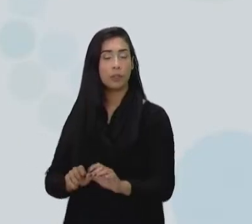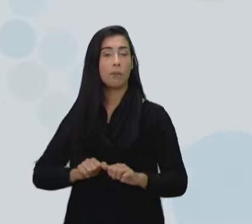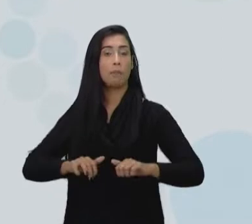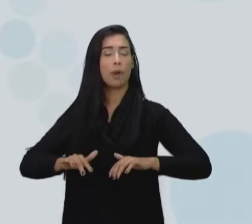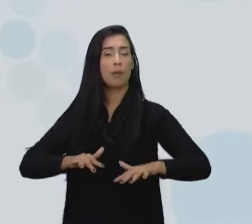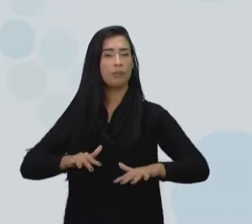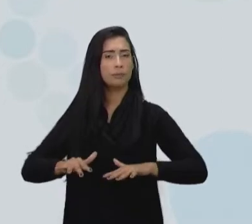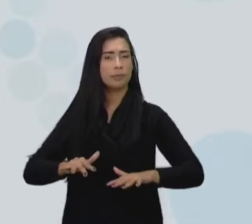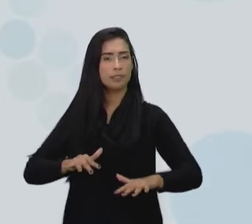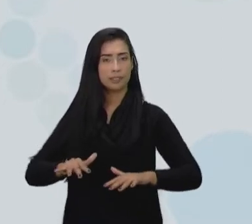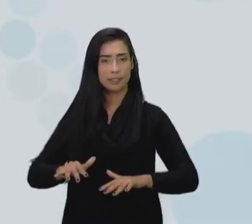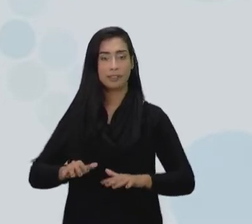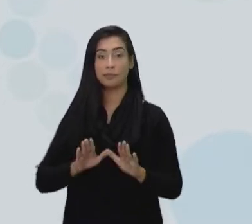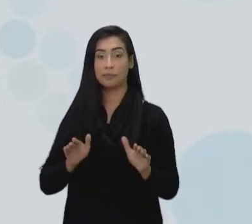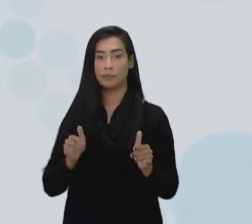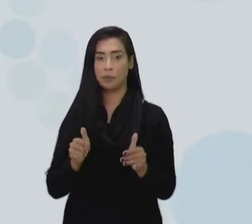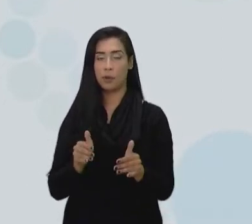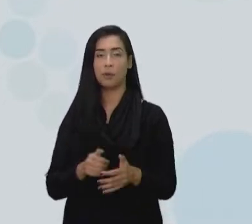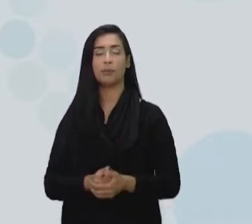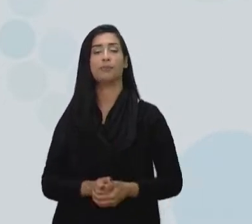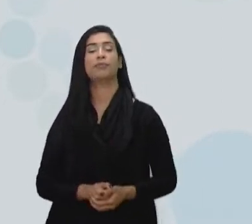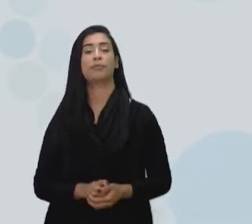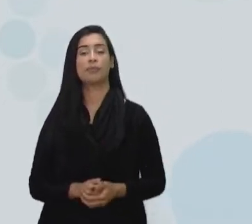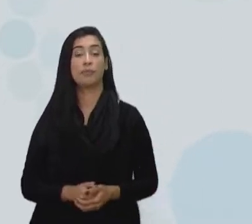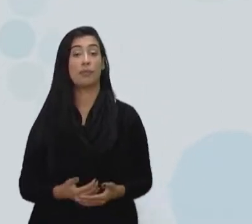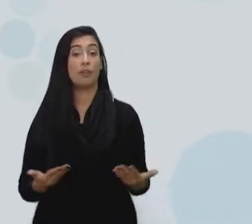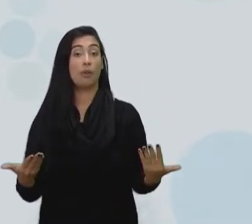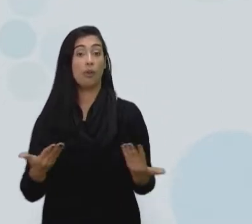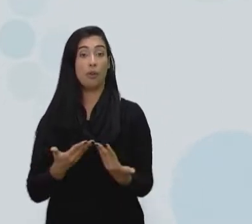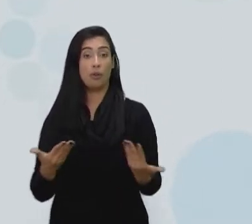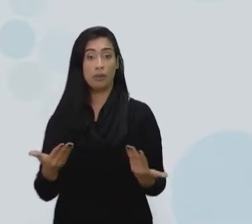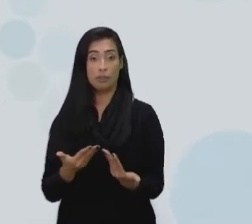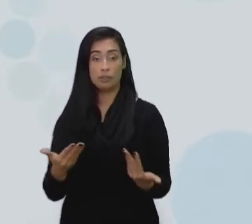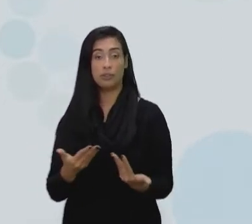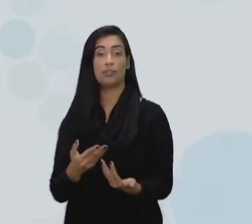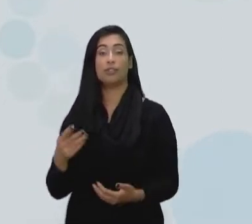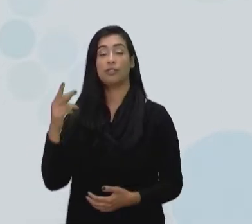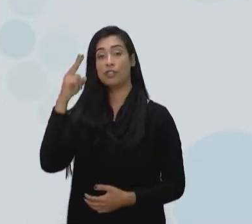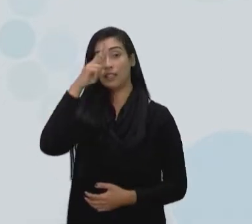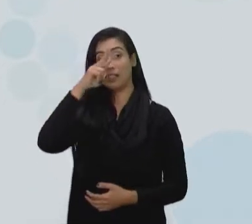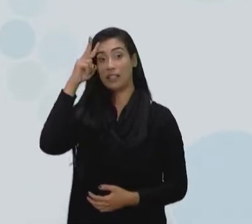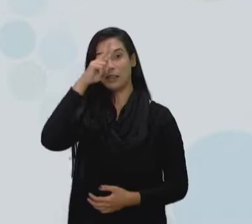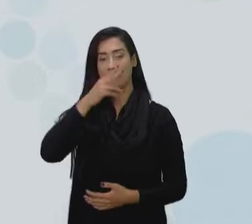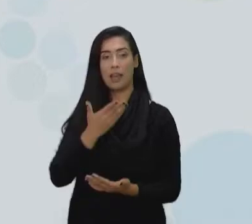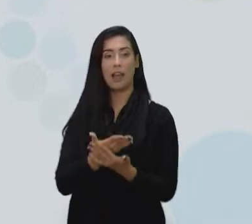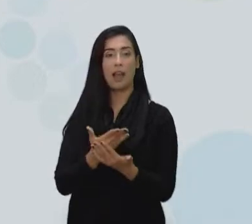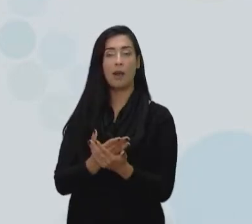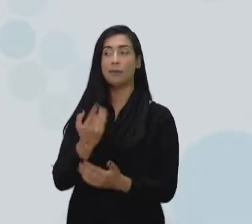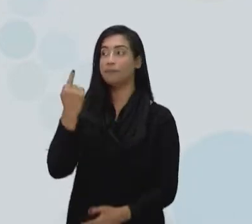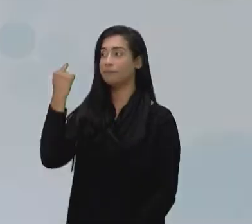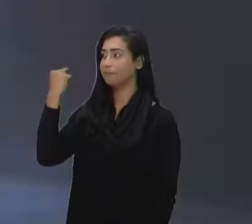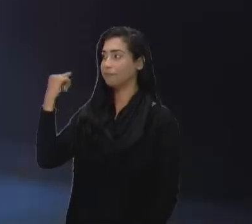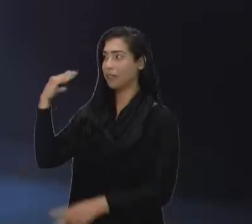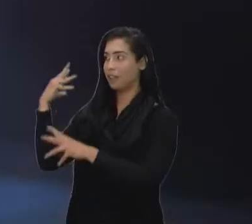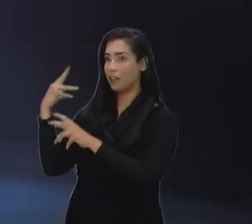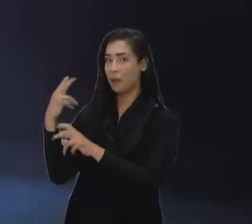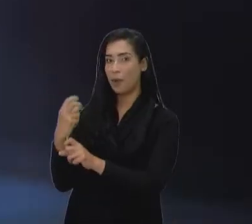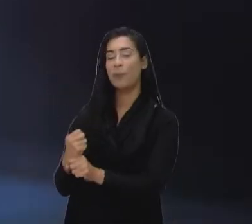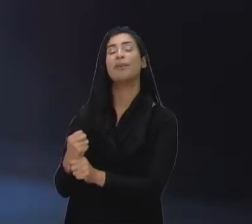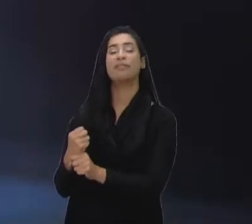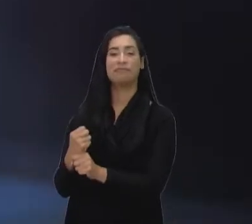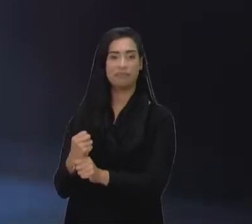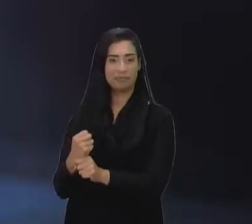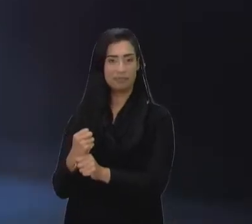Movimentando. Hoje nós vamos voltar aí a mencionar aulas anteriores. Por exemplo, nós já falamos um pouquinho